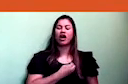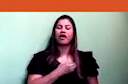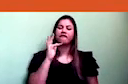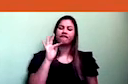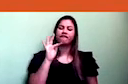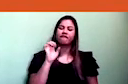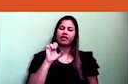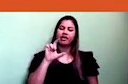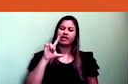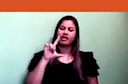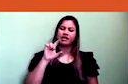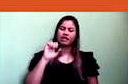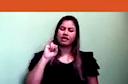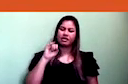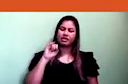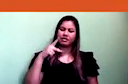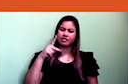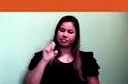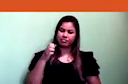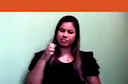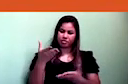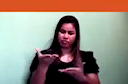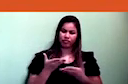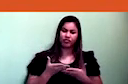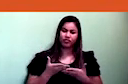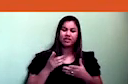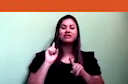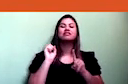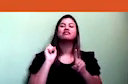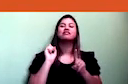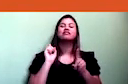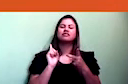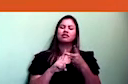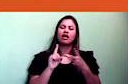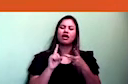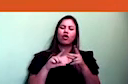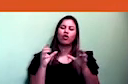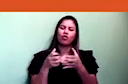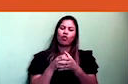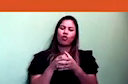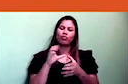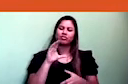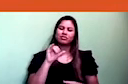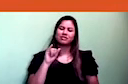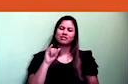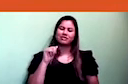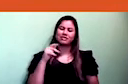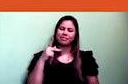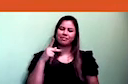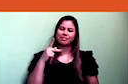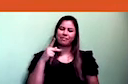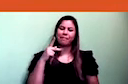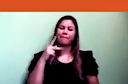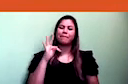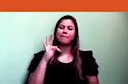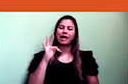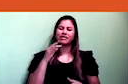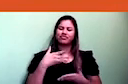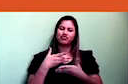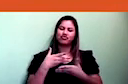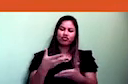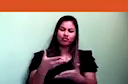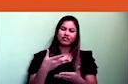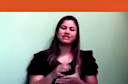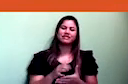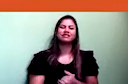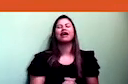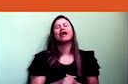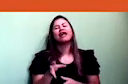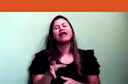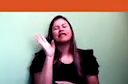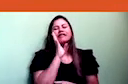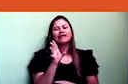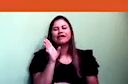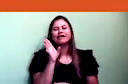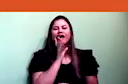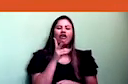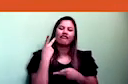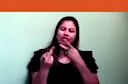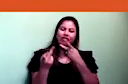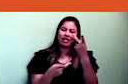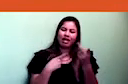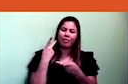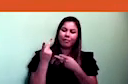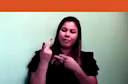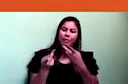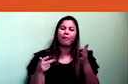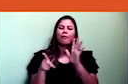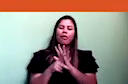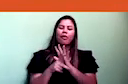depois pelos membros da CIPAT, então é muito gostoso poder falar de gestão de inclusão e até como agente do PROATO